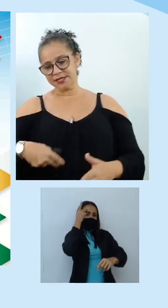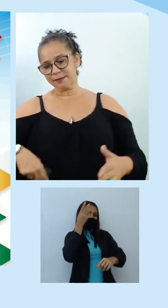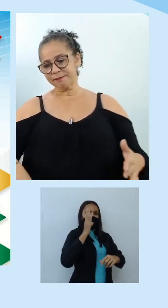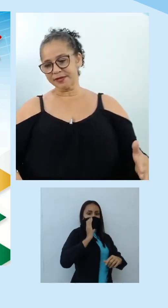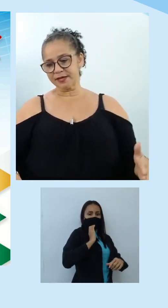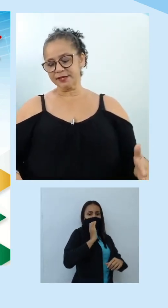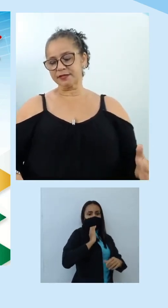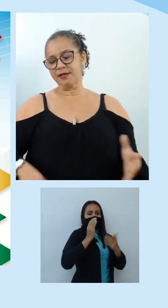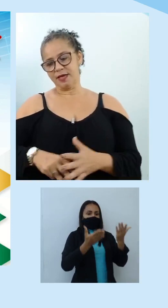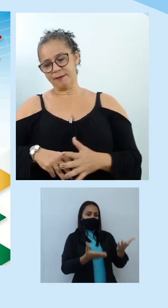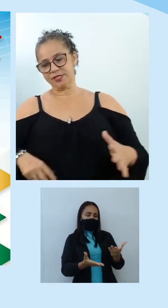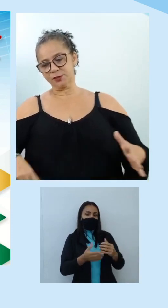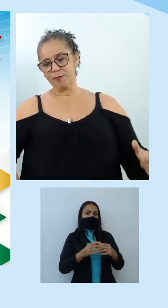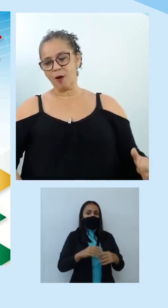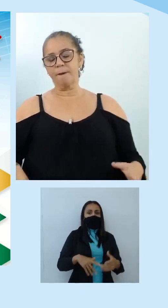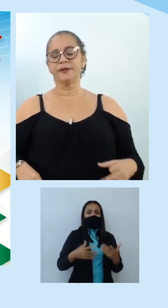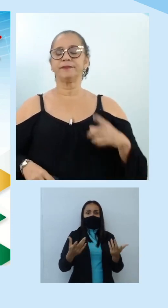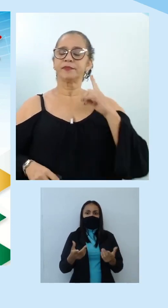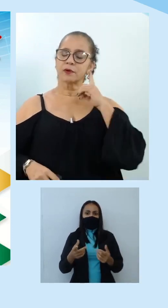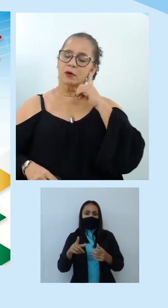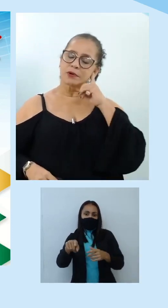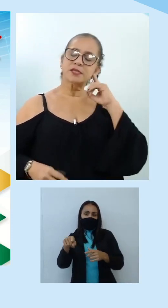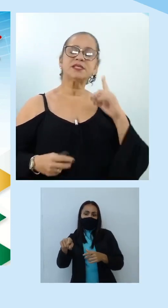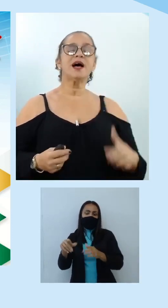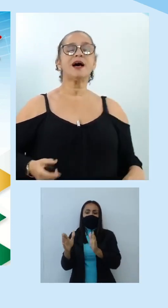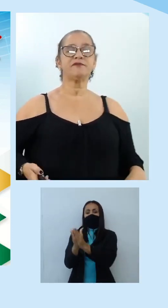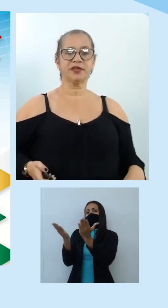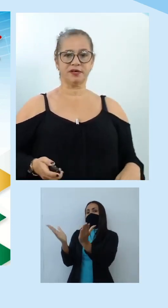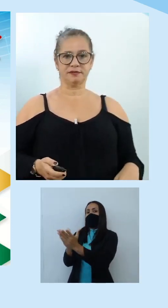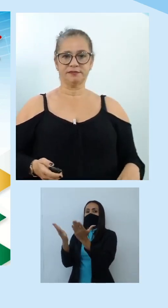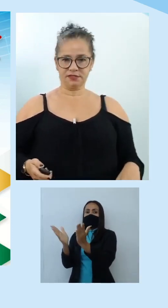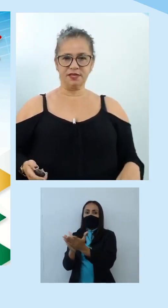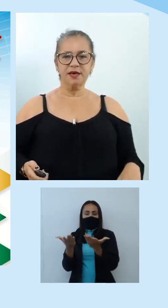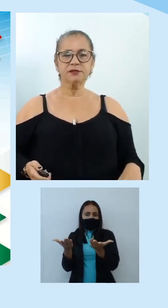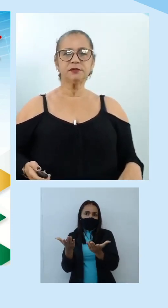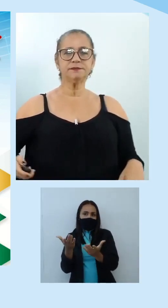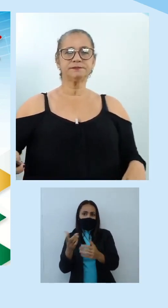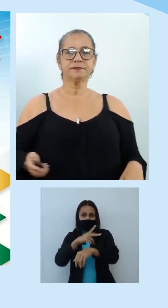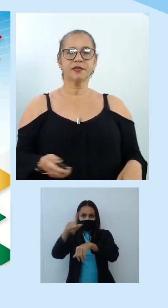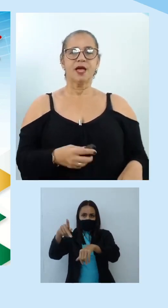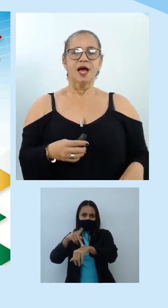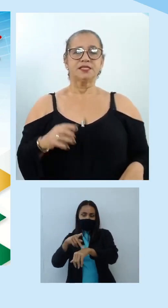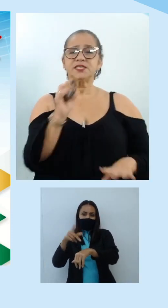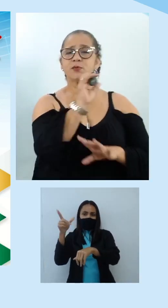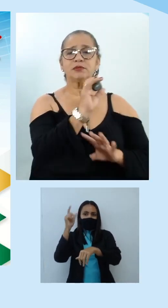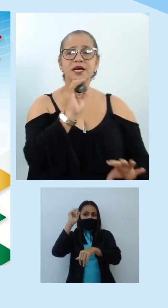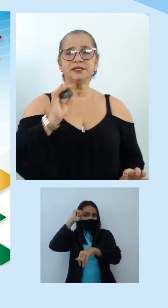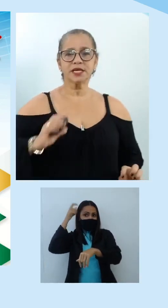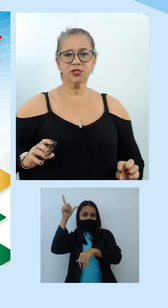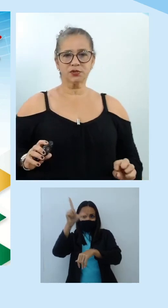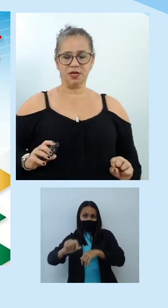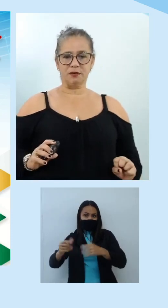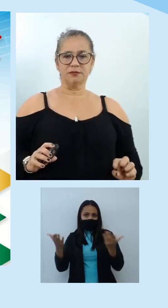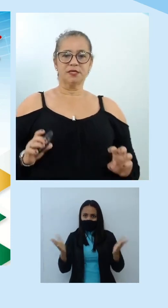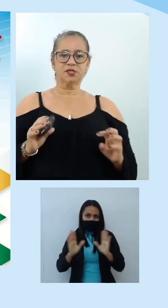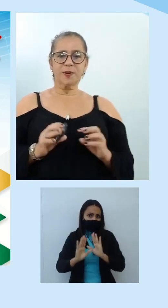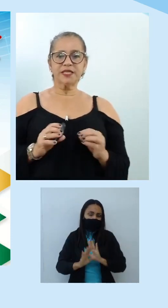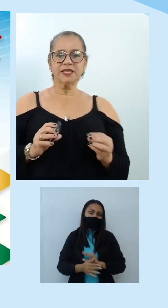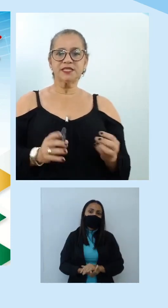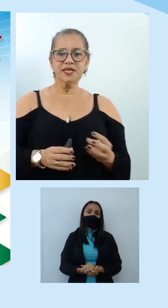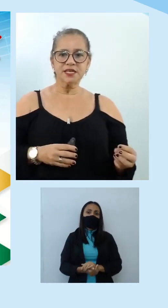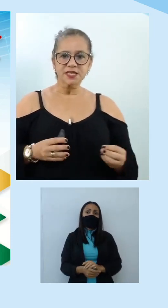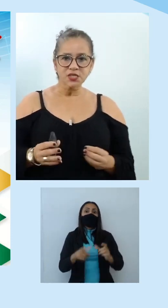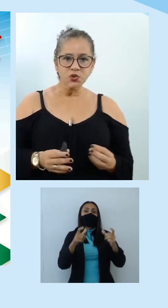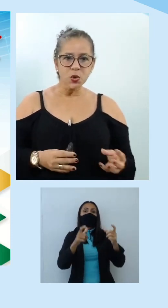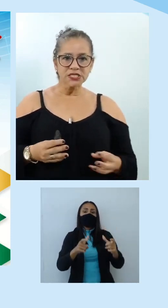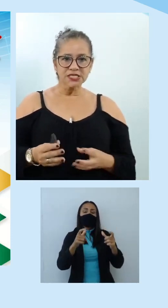tem uma área preta, é mais pobre, como o caso da África, certo? Desigualdade regional,